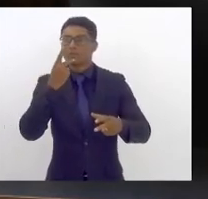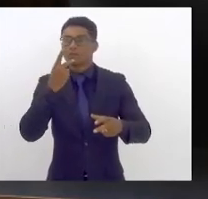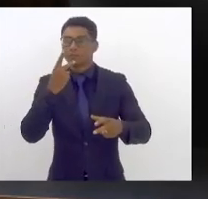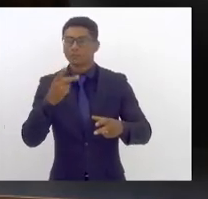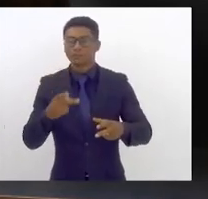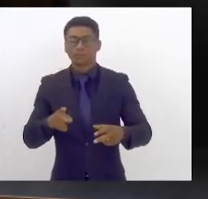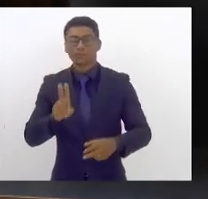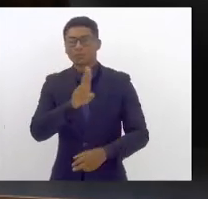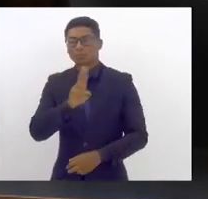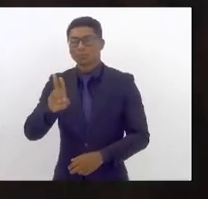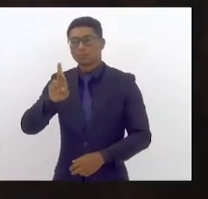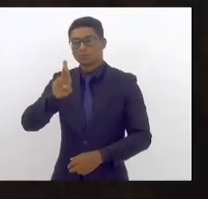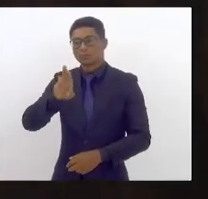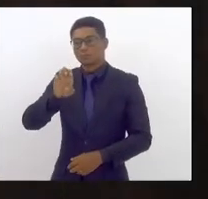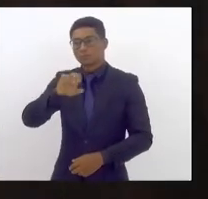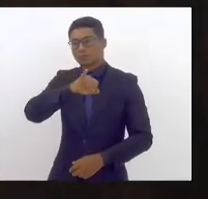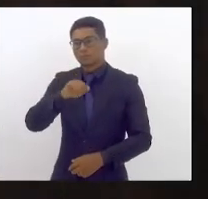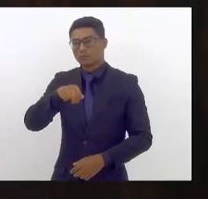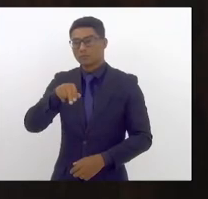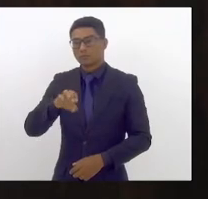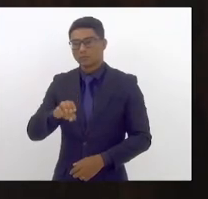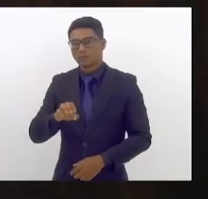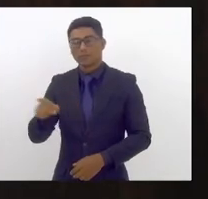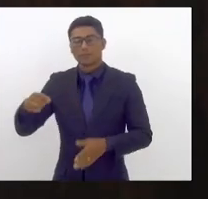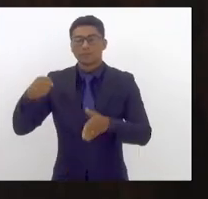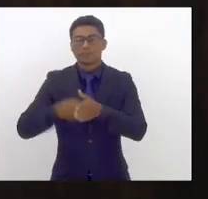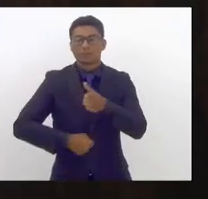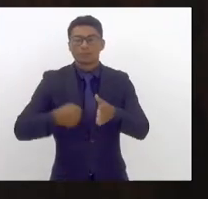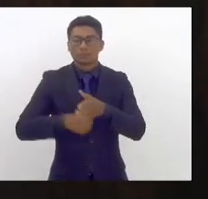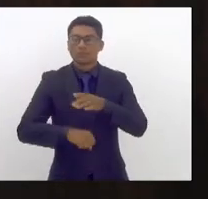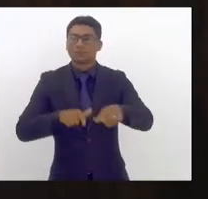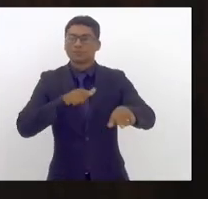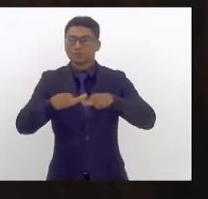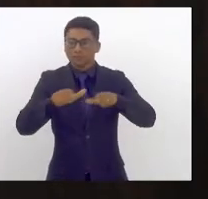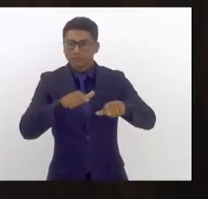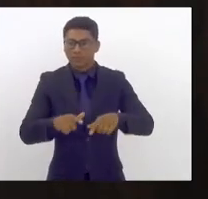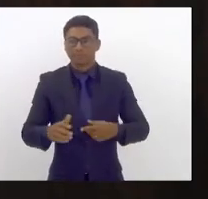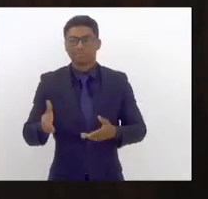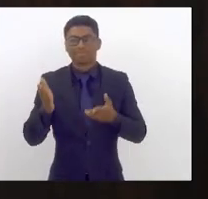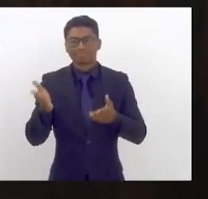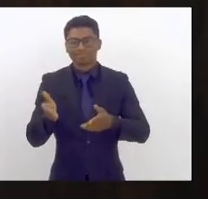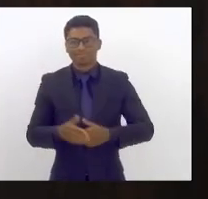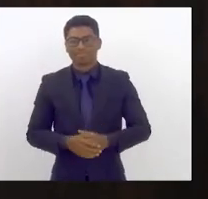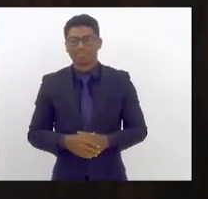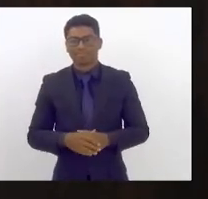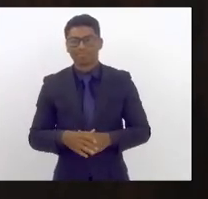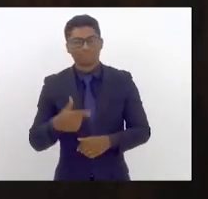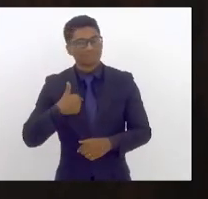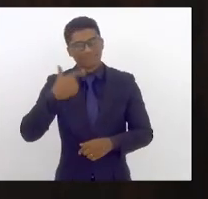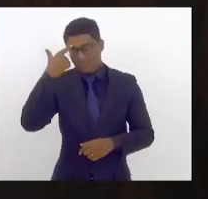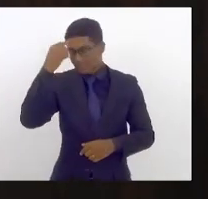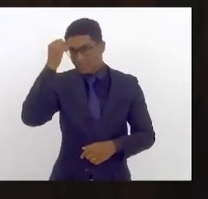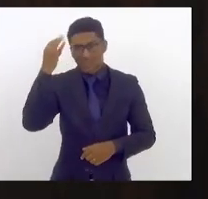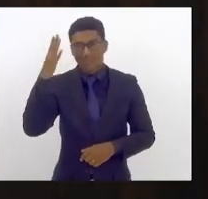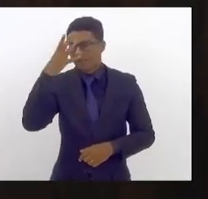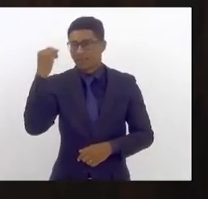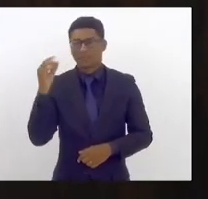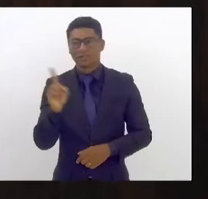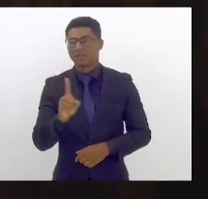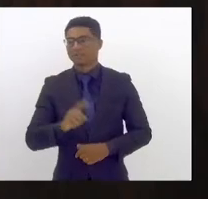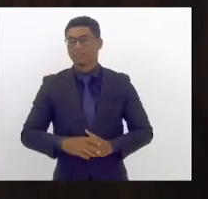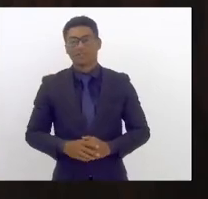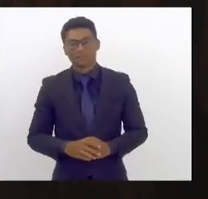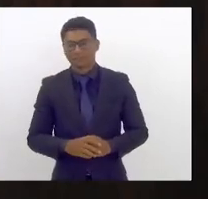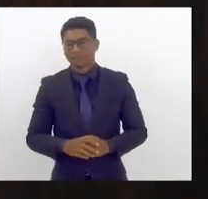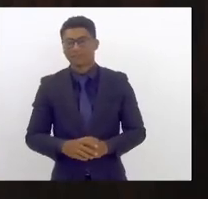da Regiane reconhecendo o trabalho a luta e engajamento da Regiane eu não esqueço de nenhum momento também Regiane